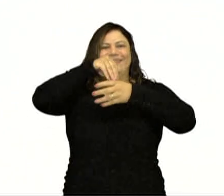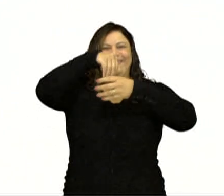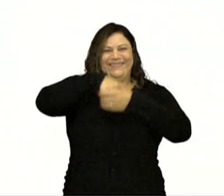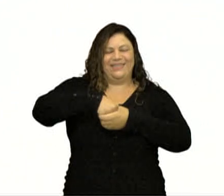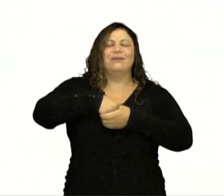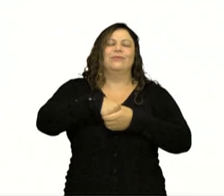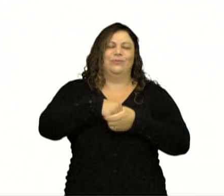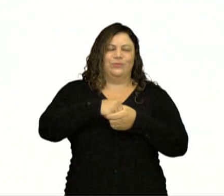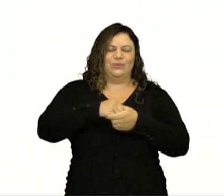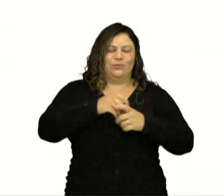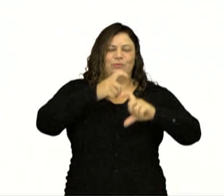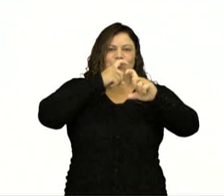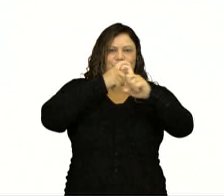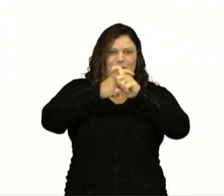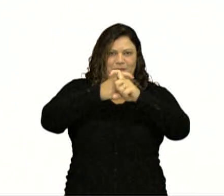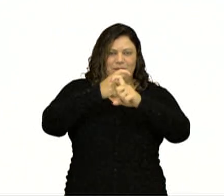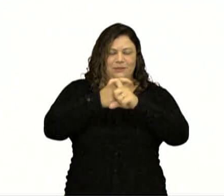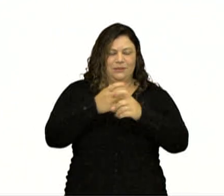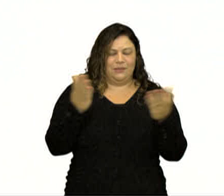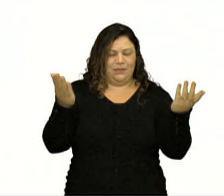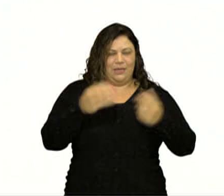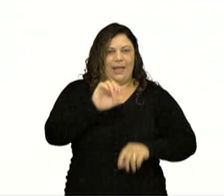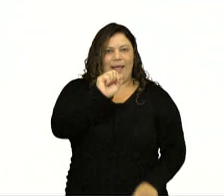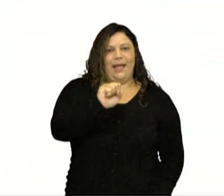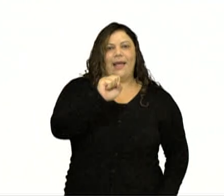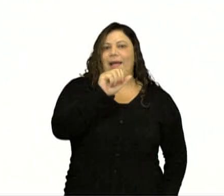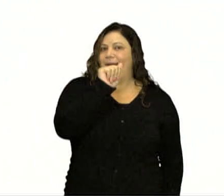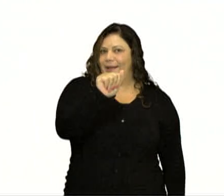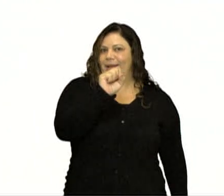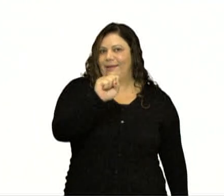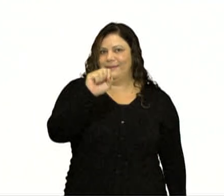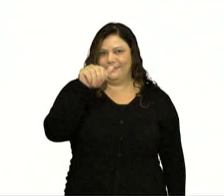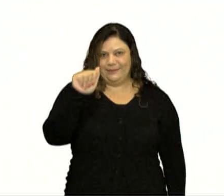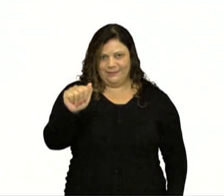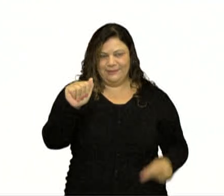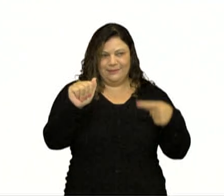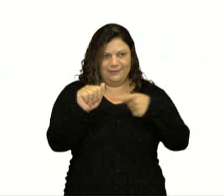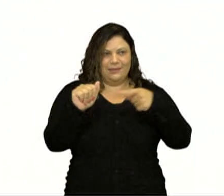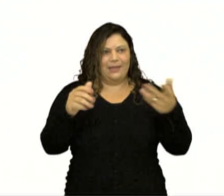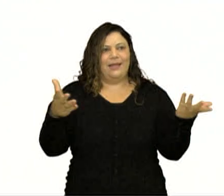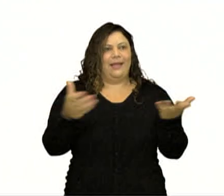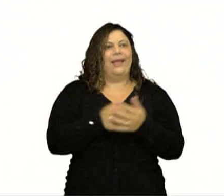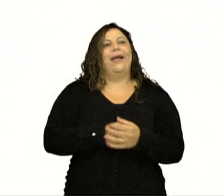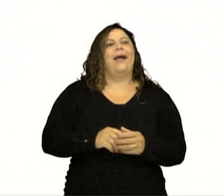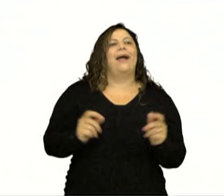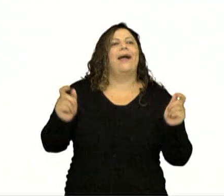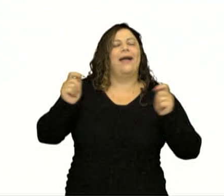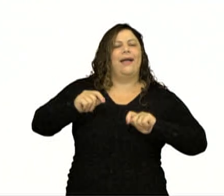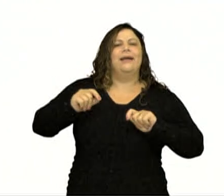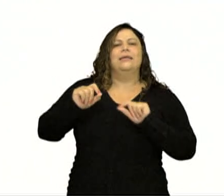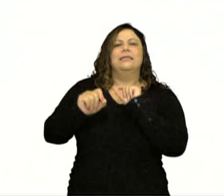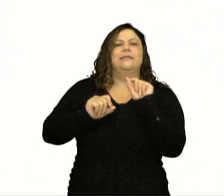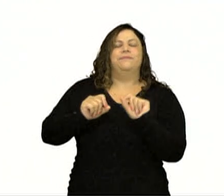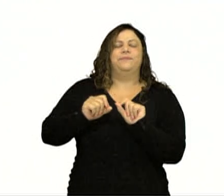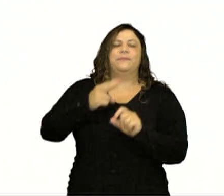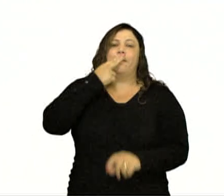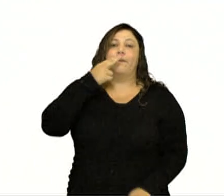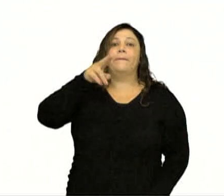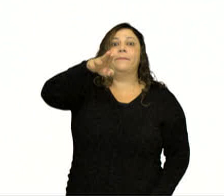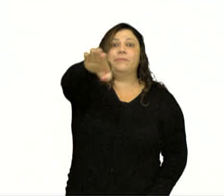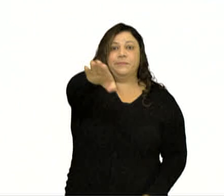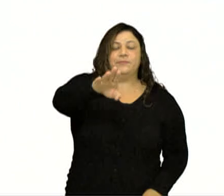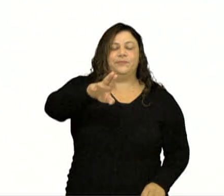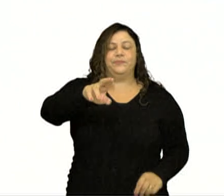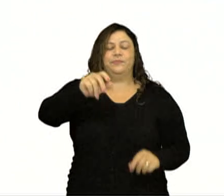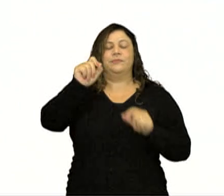a SA. E foi tentado ali conseguir o golpe no estado da Baviera, onde fica Munique. Hitler foi condenado a 5